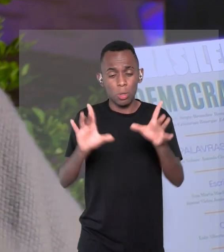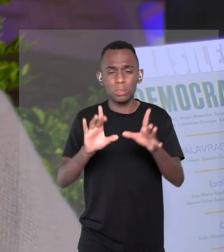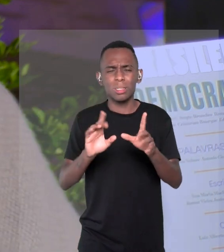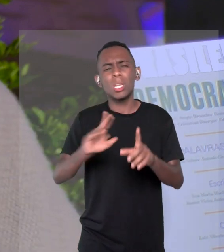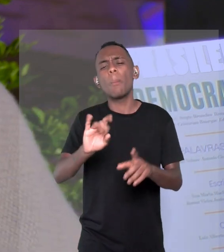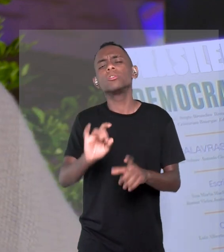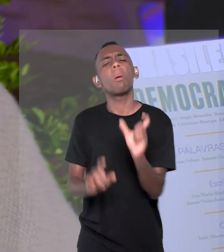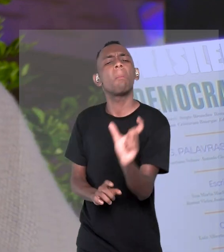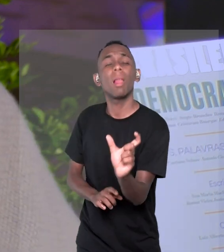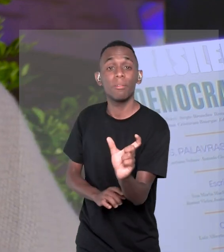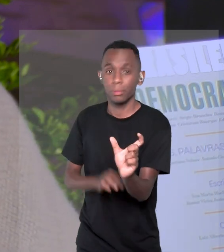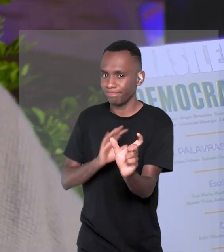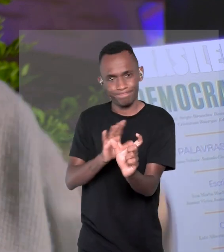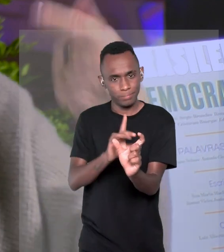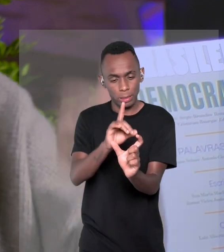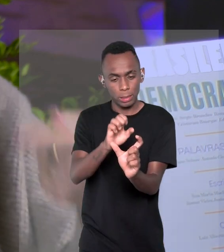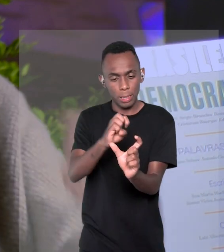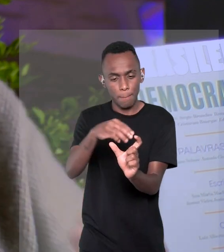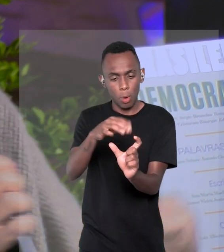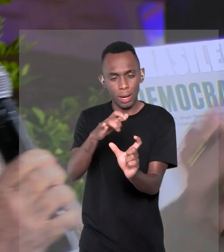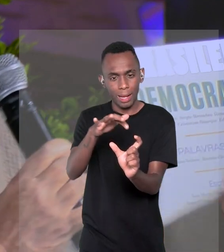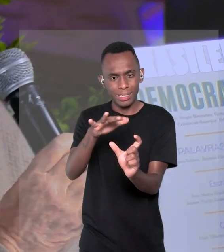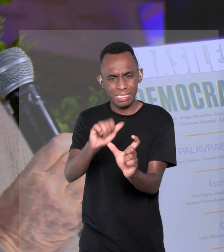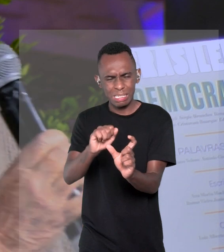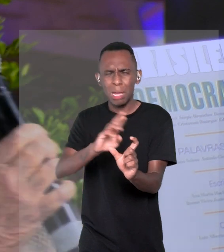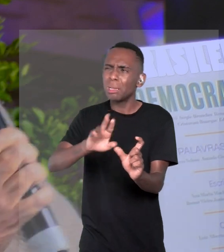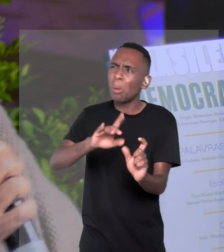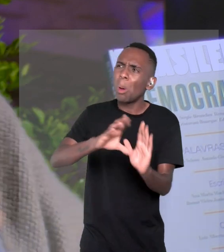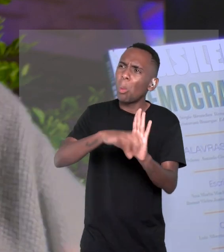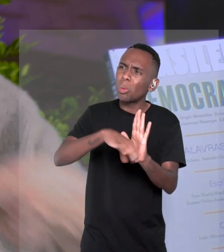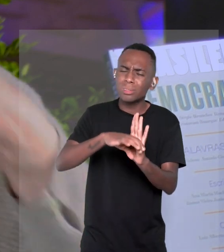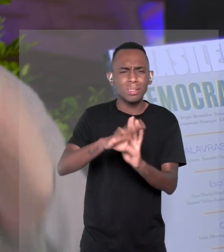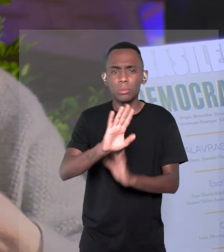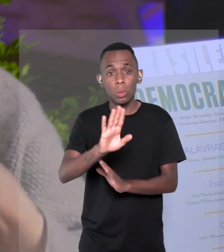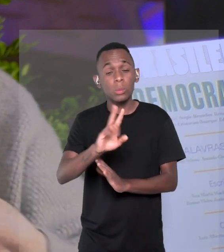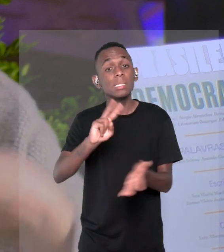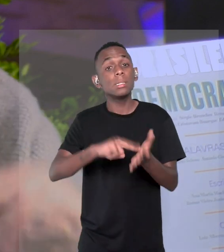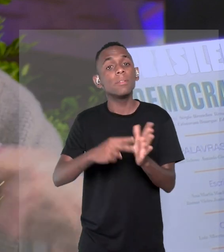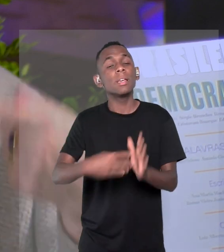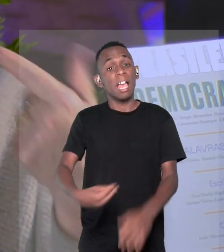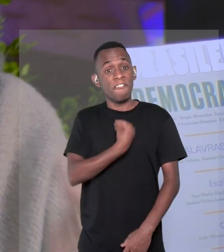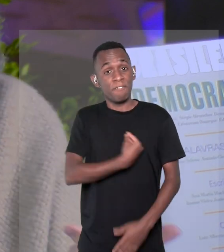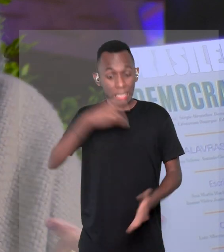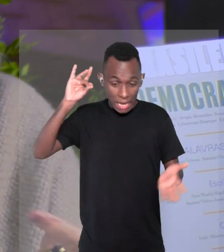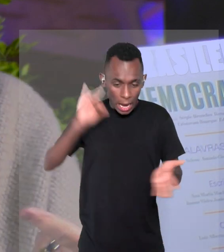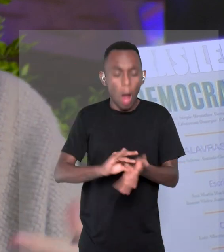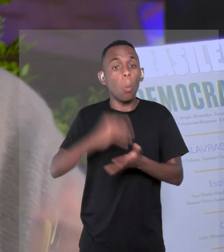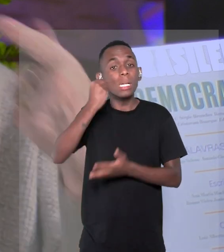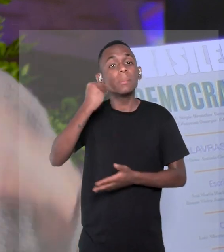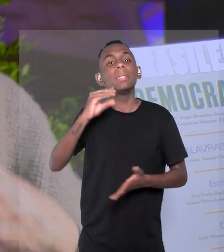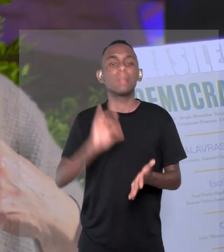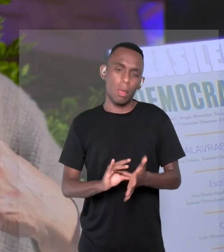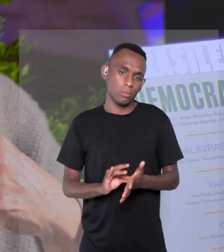quero. Não é? Esse tom é um tom imperativo. É um tom de quem realmente quer.